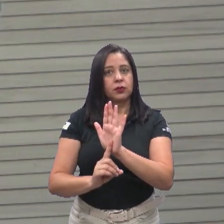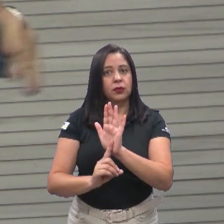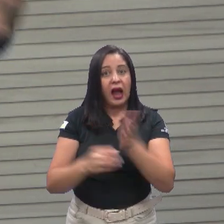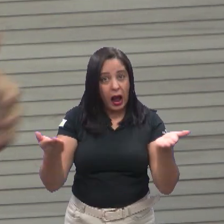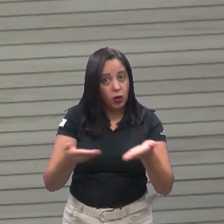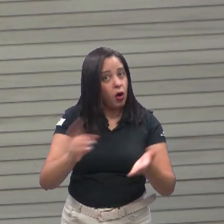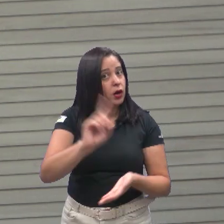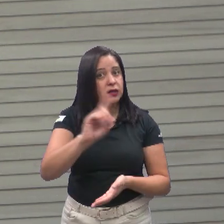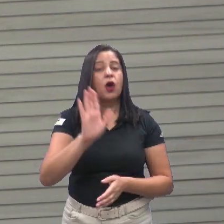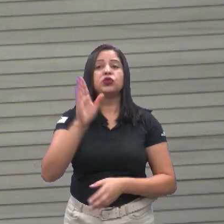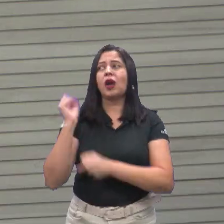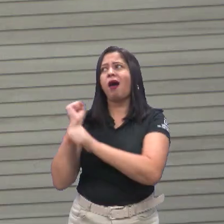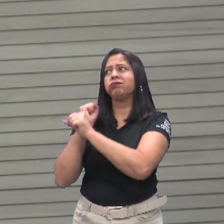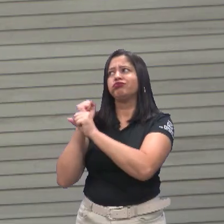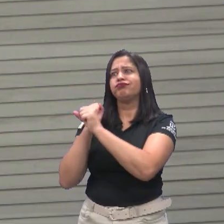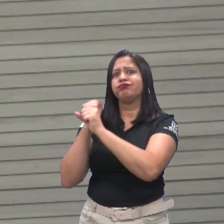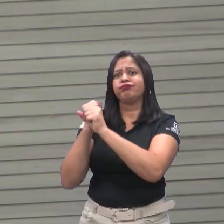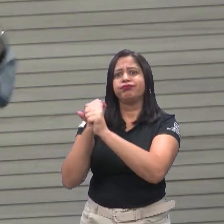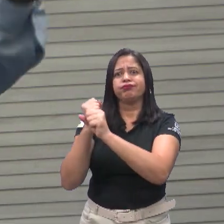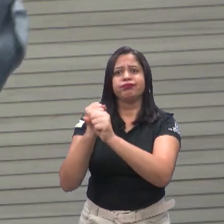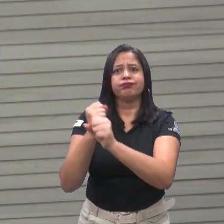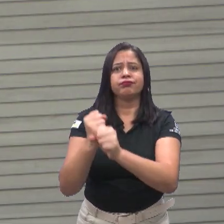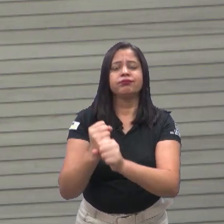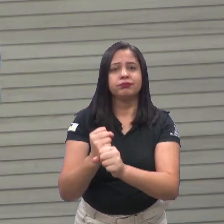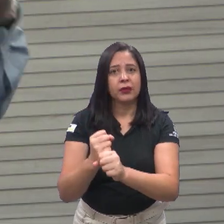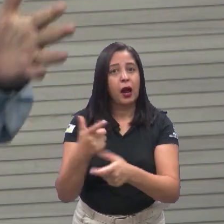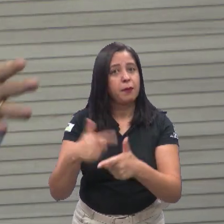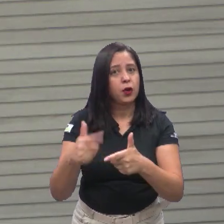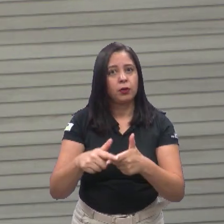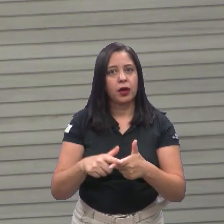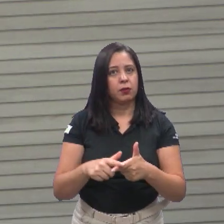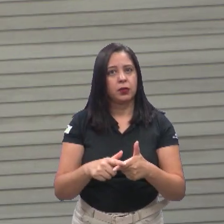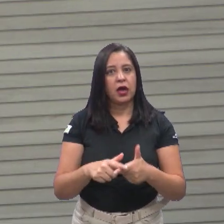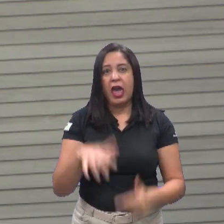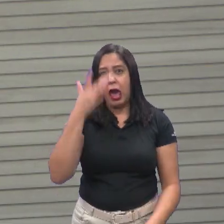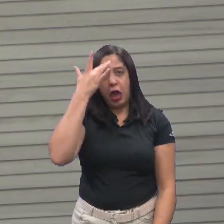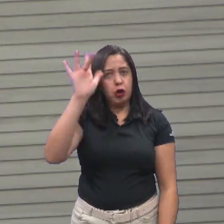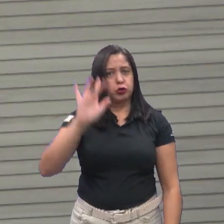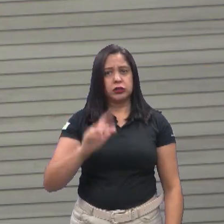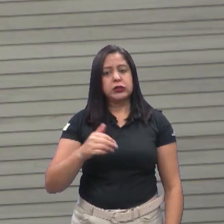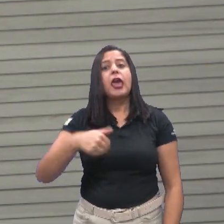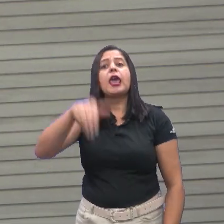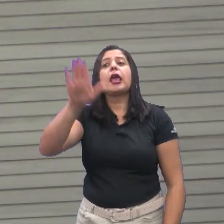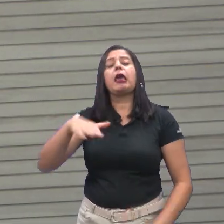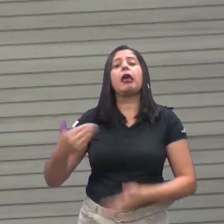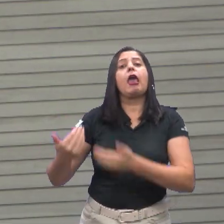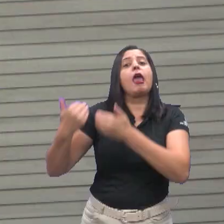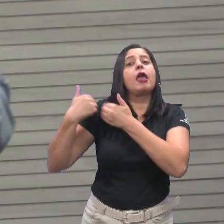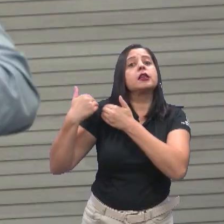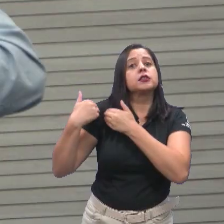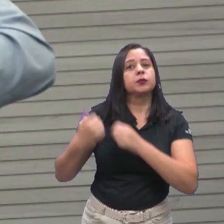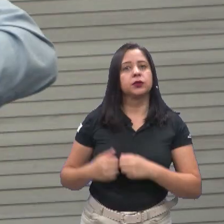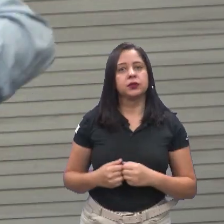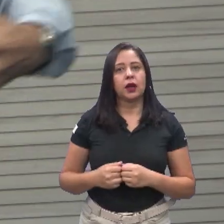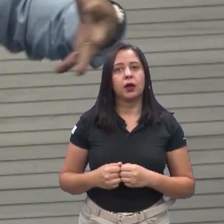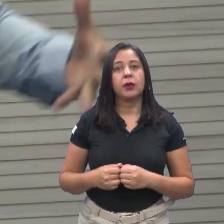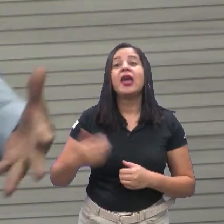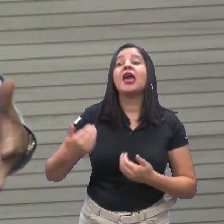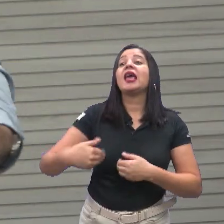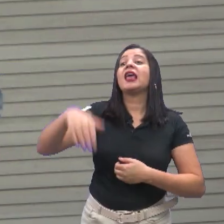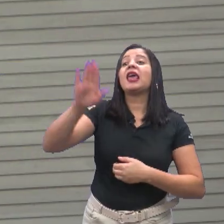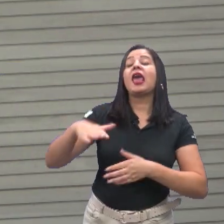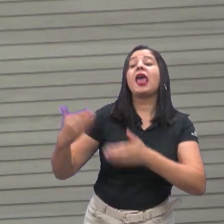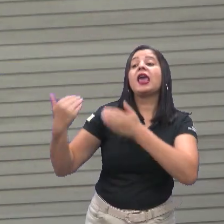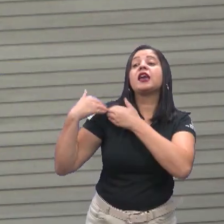Há anos que isso acontece. Eu não sei quem é que está à frente disso, mas que pudesse observar quem é esse